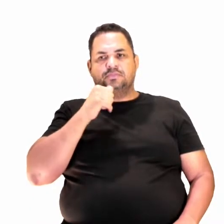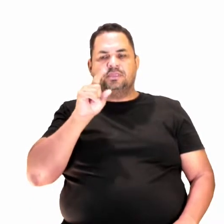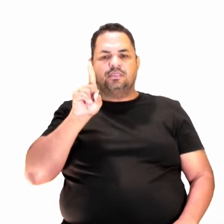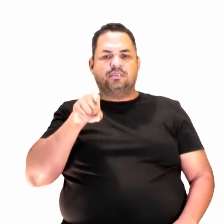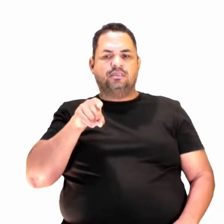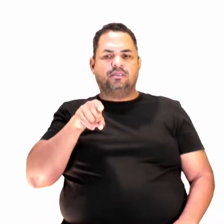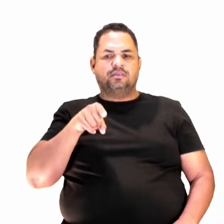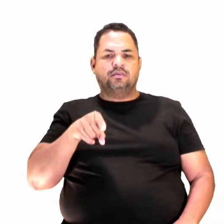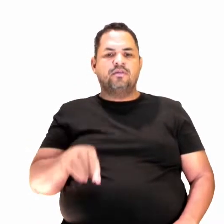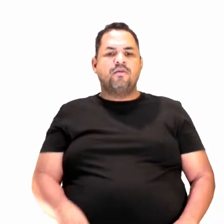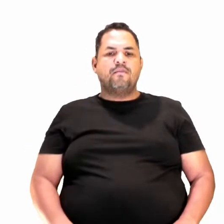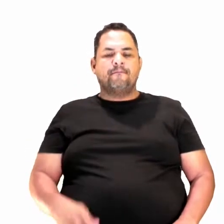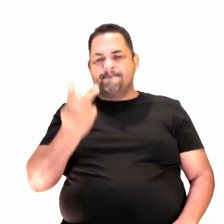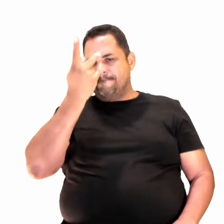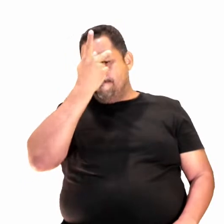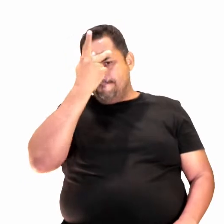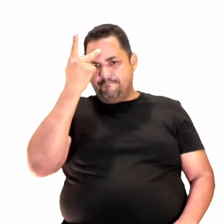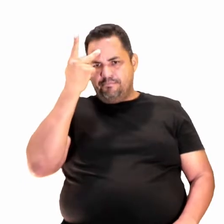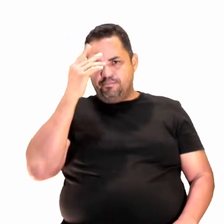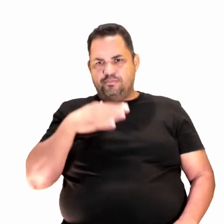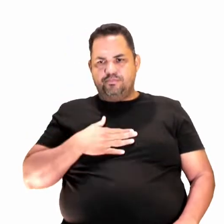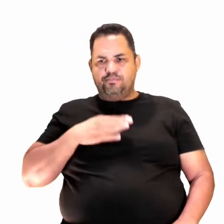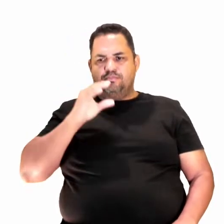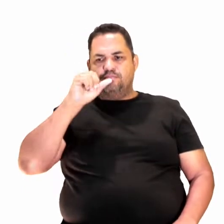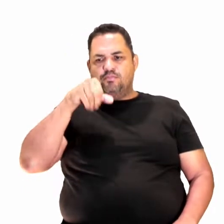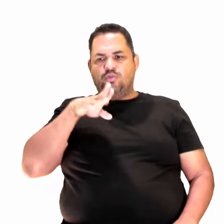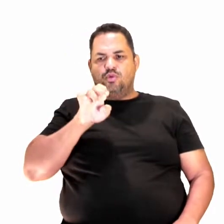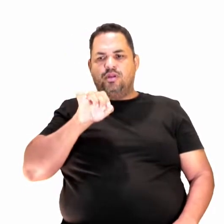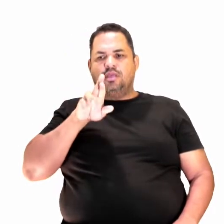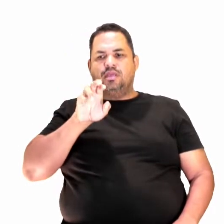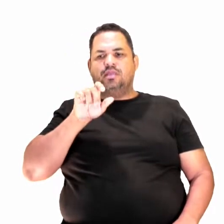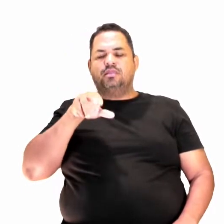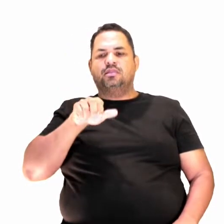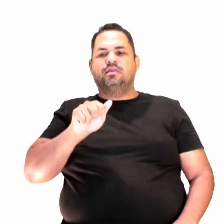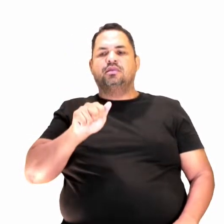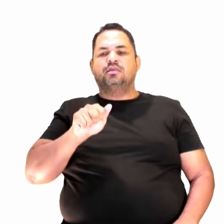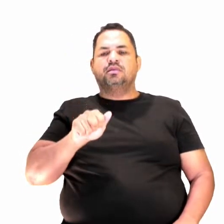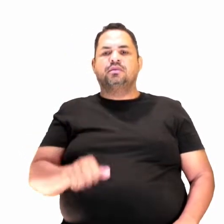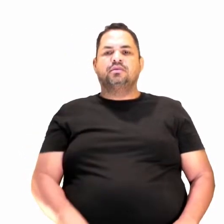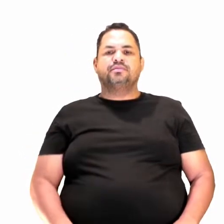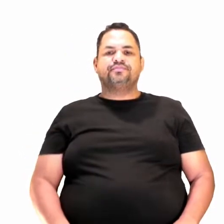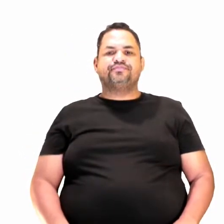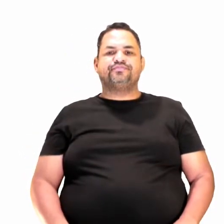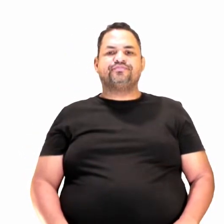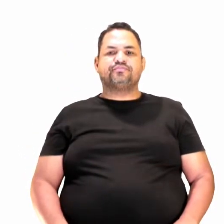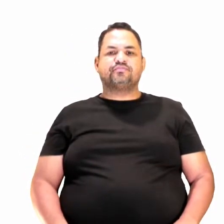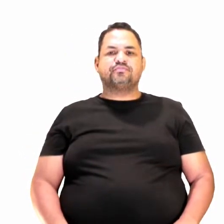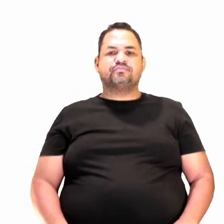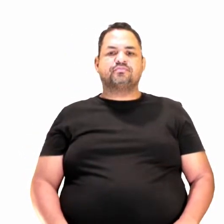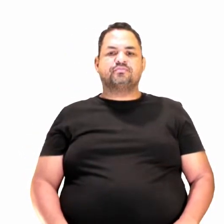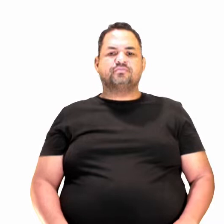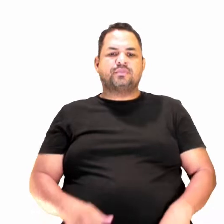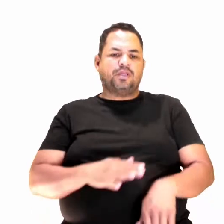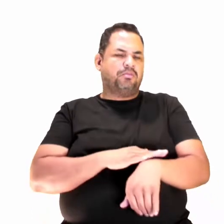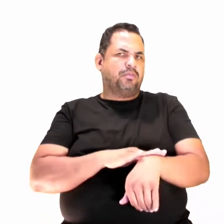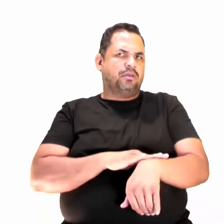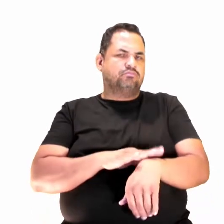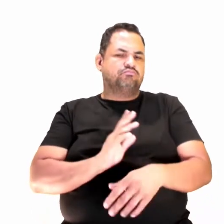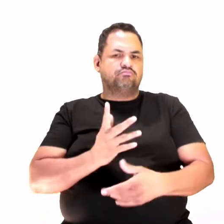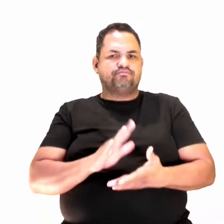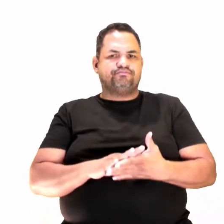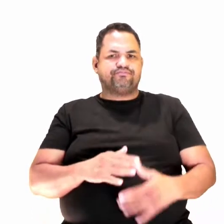é uma palavra que você usa para descrever a questão do físico mesmo de uma pessoa. Ou seja,